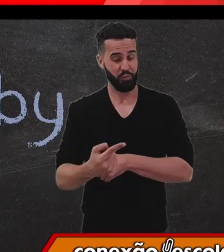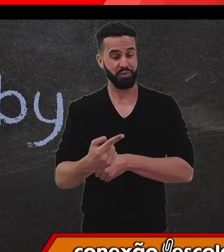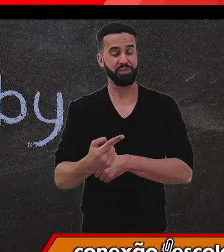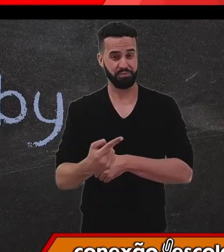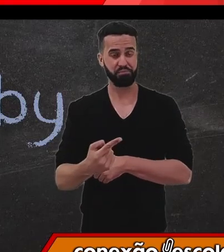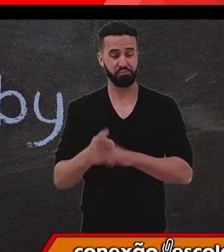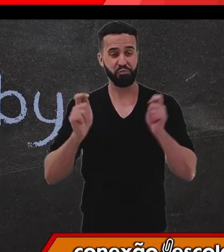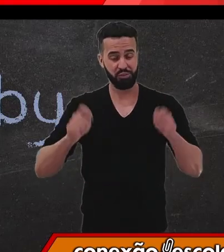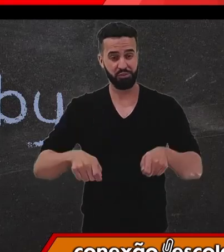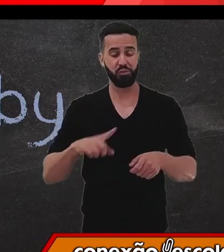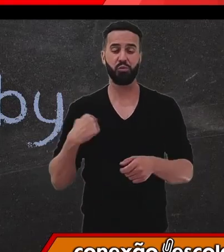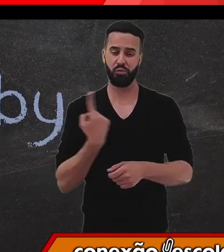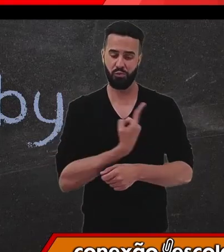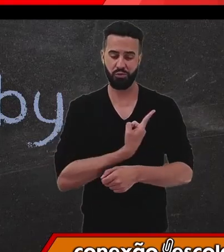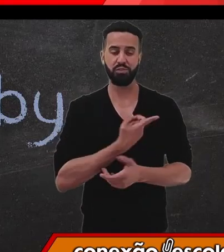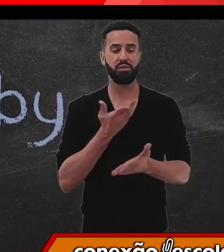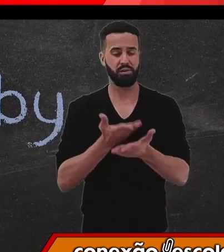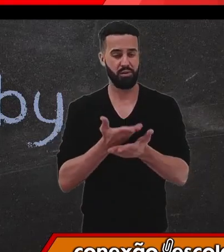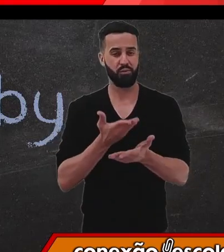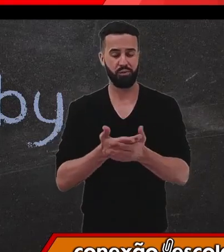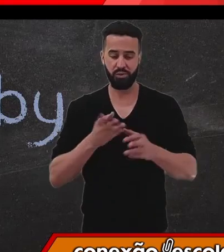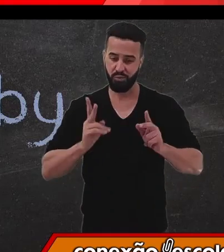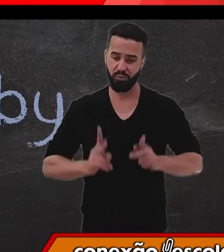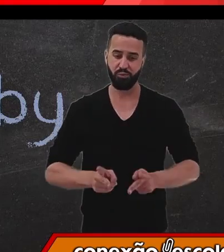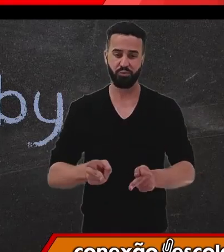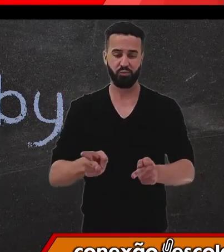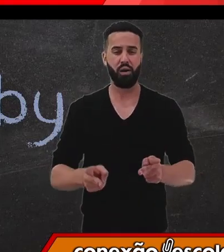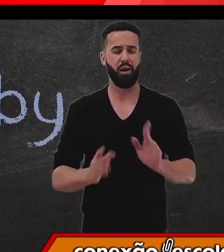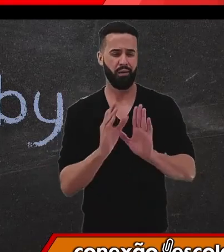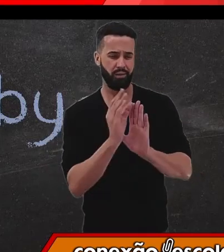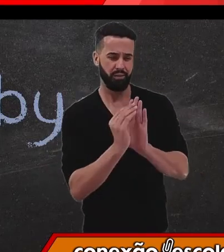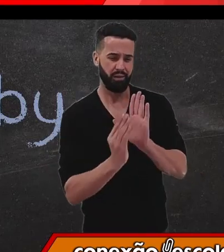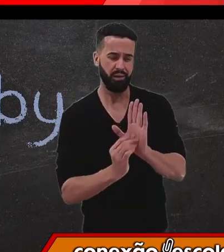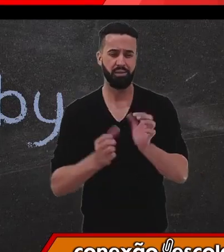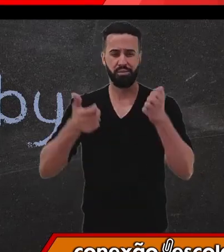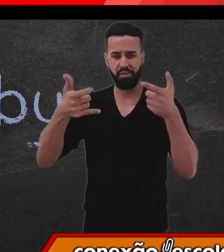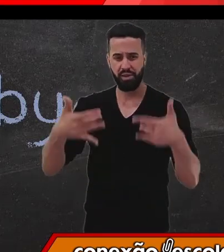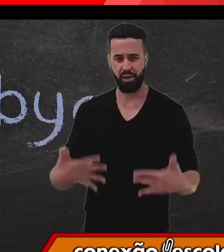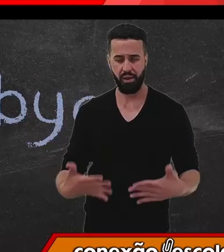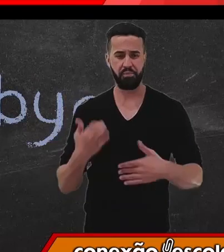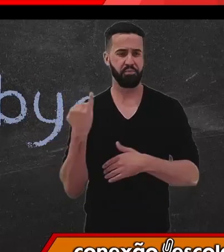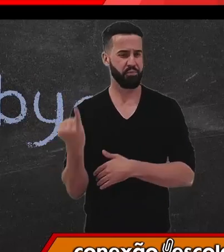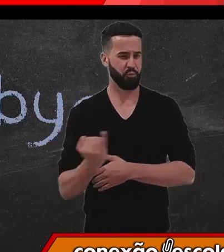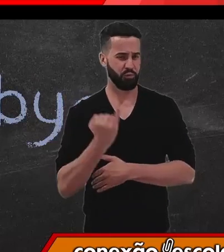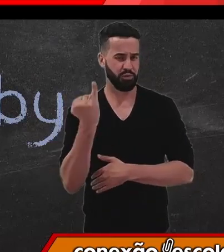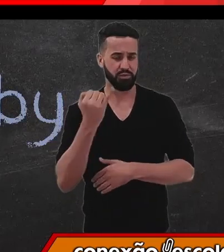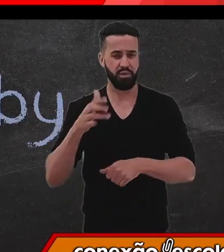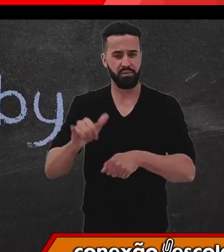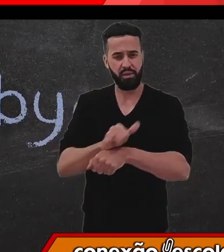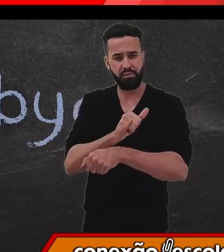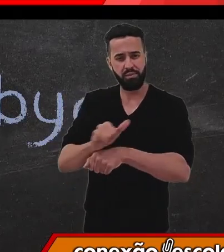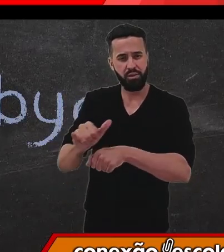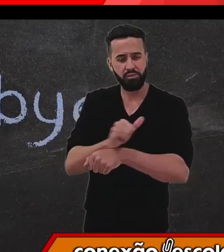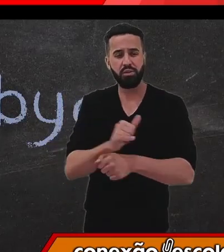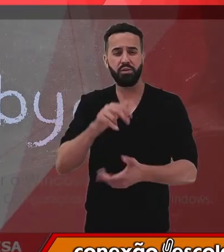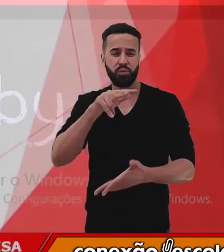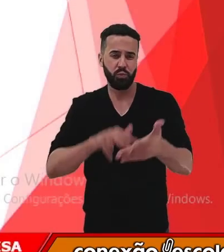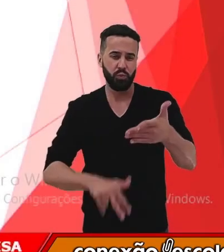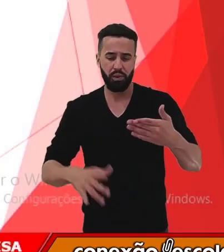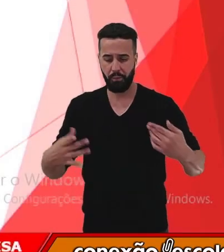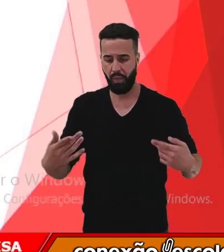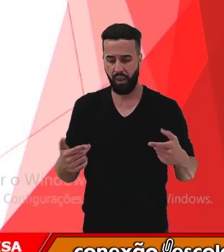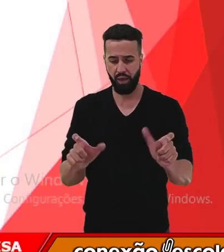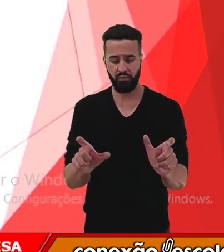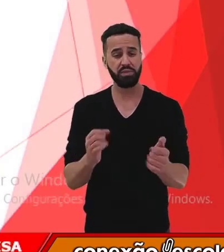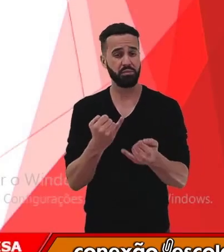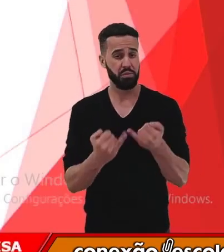possa continuar esse conteúdo que é muito importante, as estratégias de leitura, os cognatos, as falsas